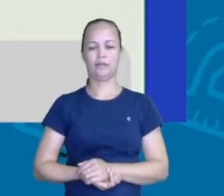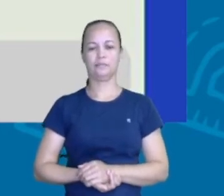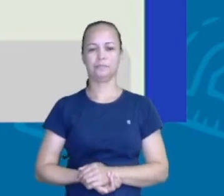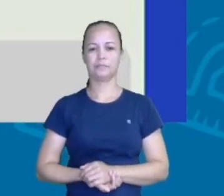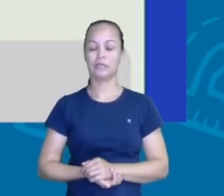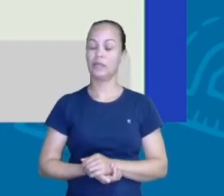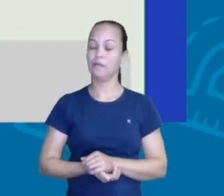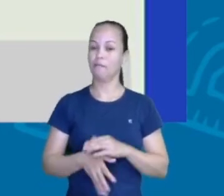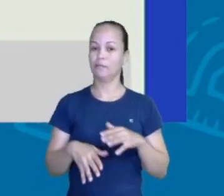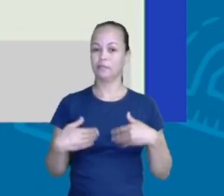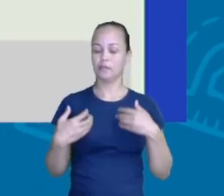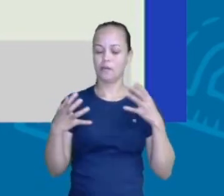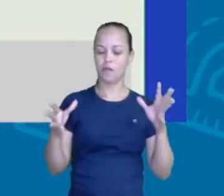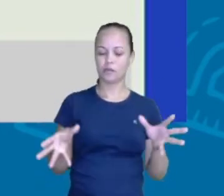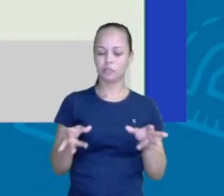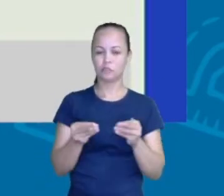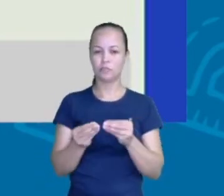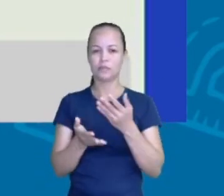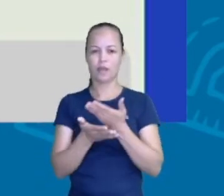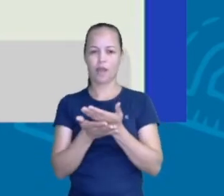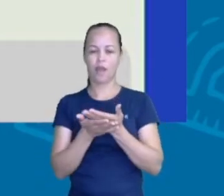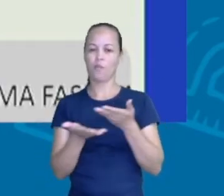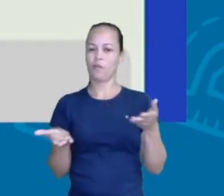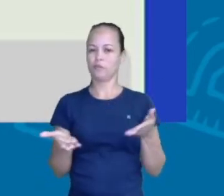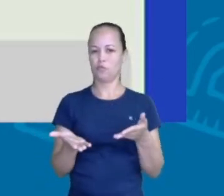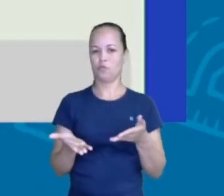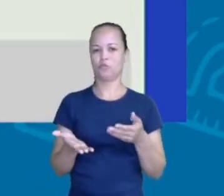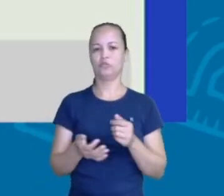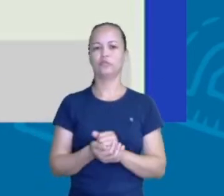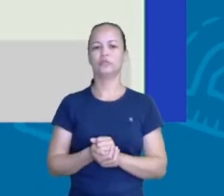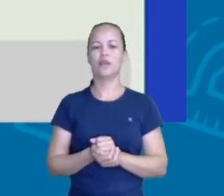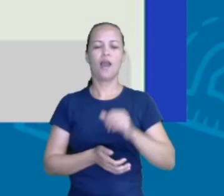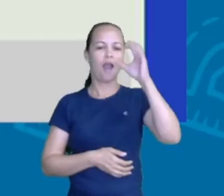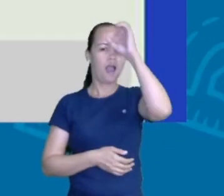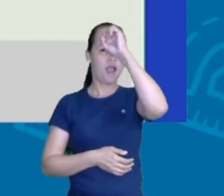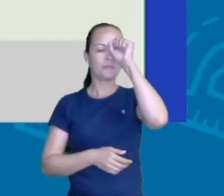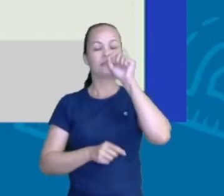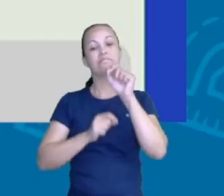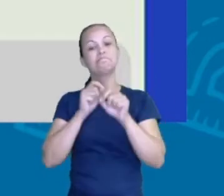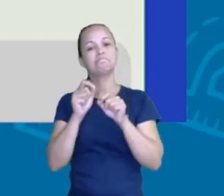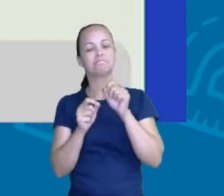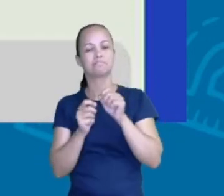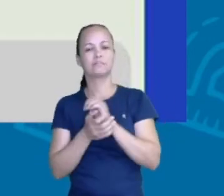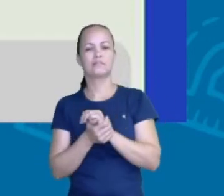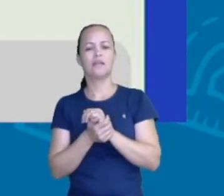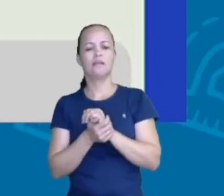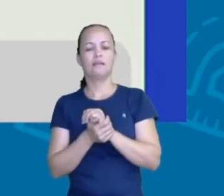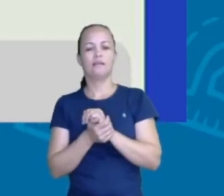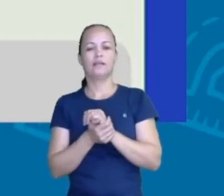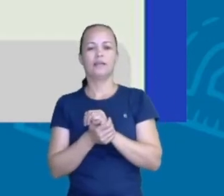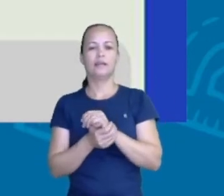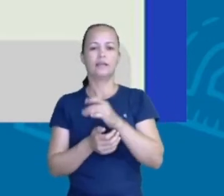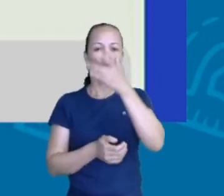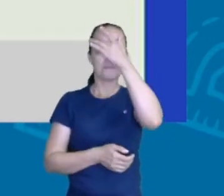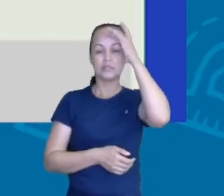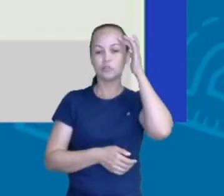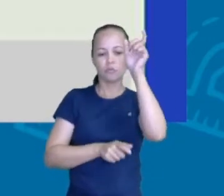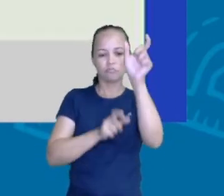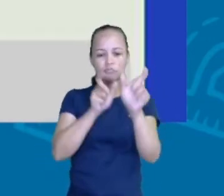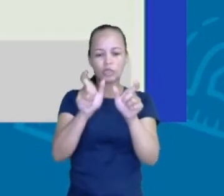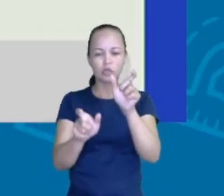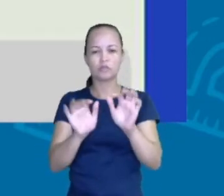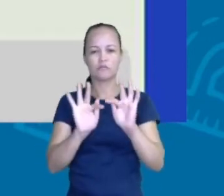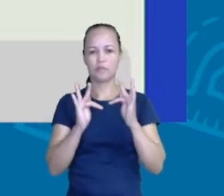Então, resumindo a nossa aula de hoje, nós aprendemos que cada integrante da nossa família está numa fase da